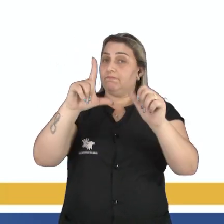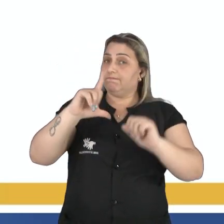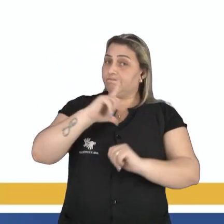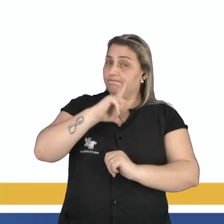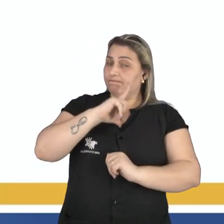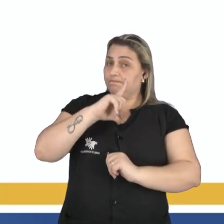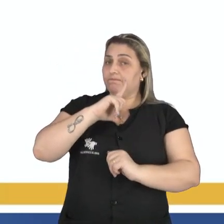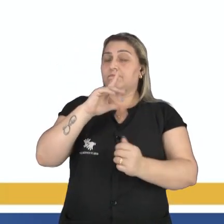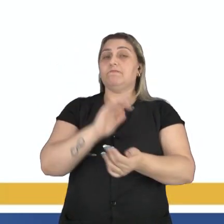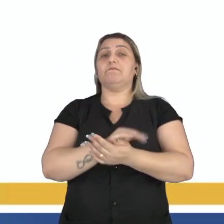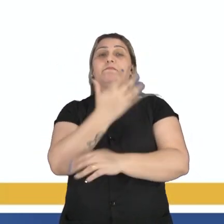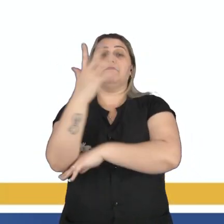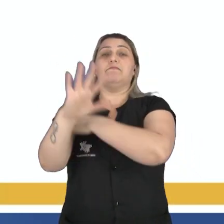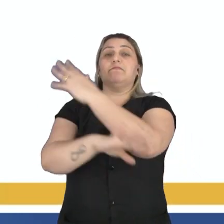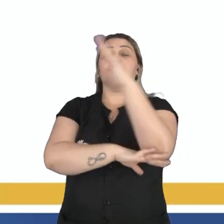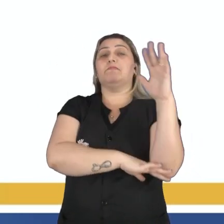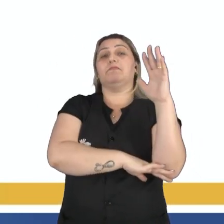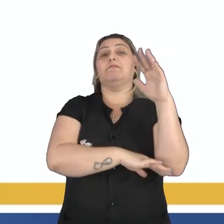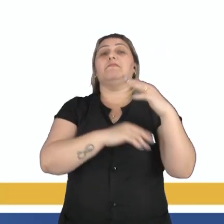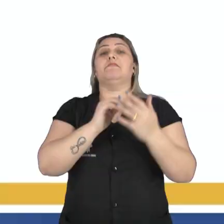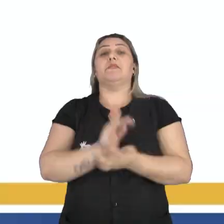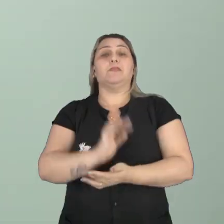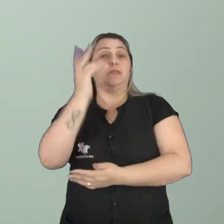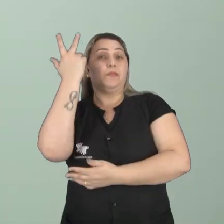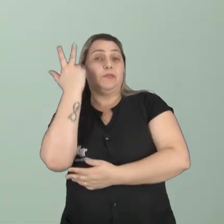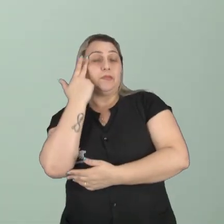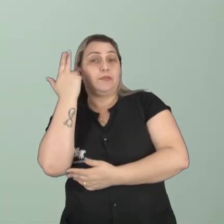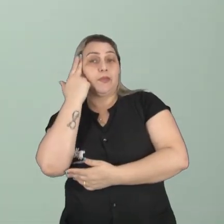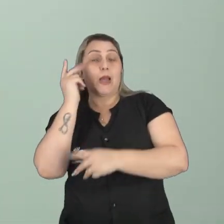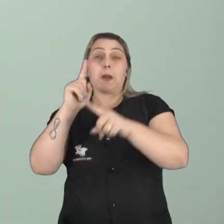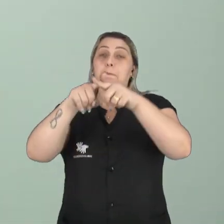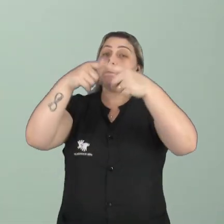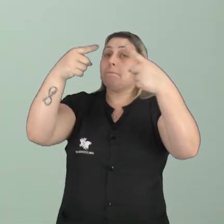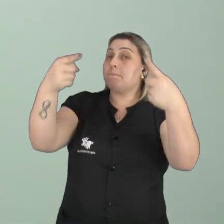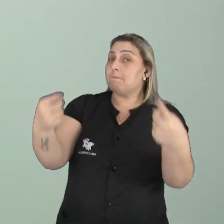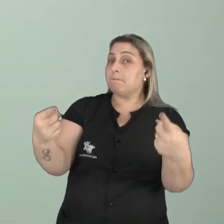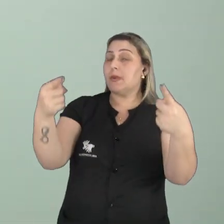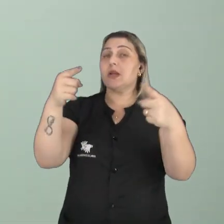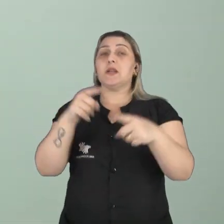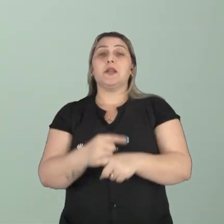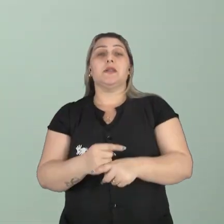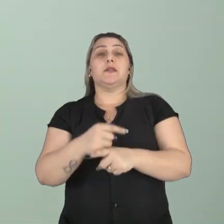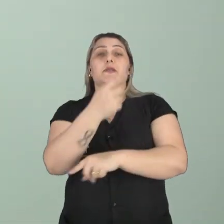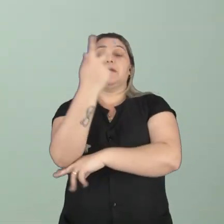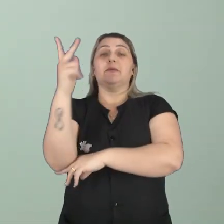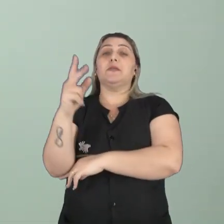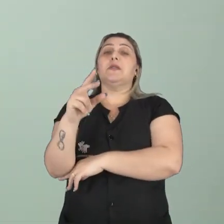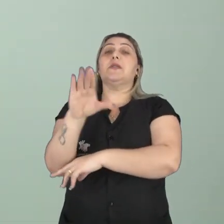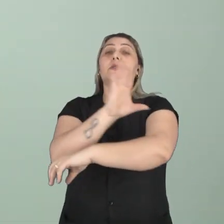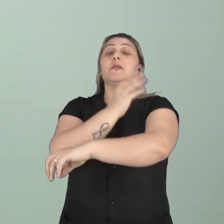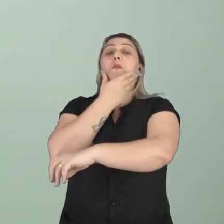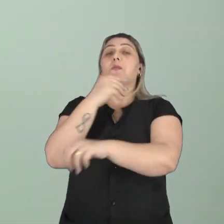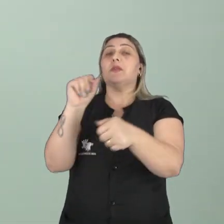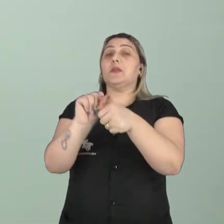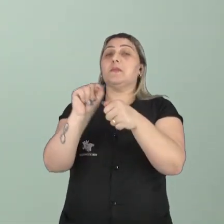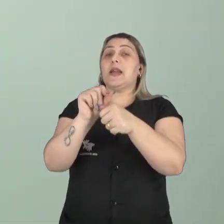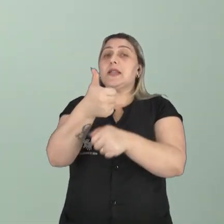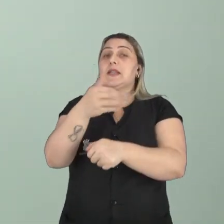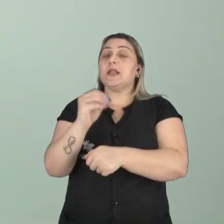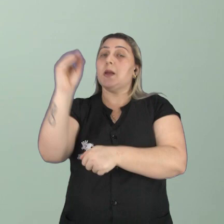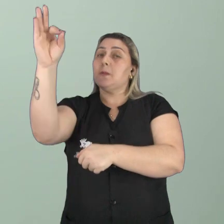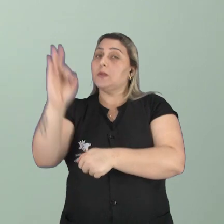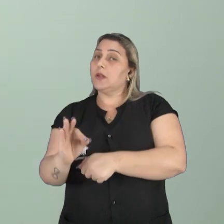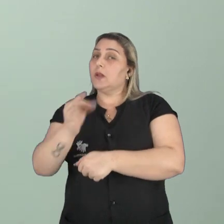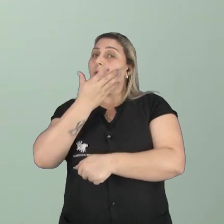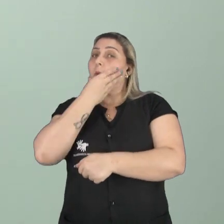tem uma paisagem puramente natural, mas, por outro lado, a paisagem humanizada ela não é